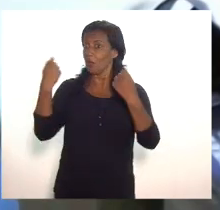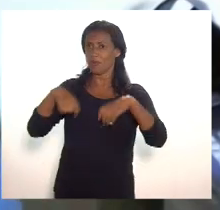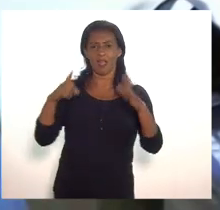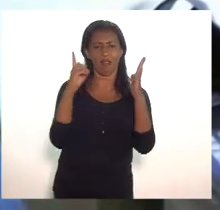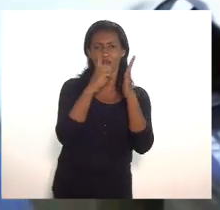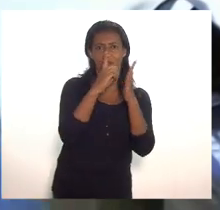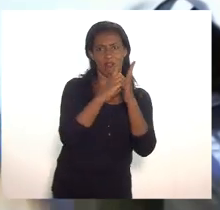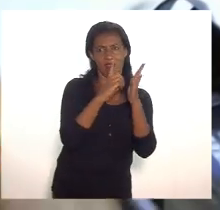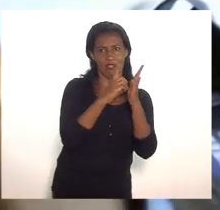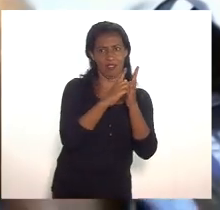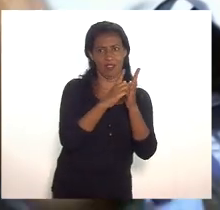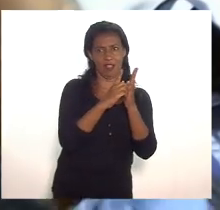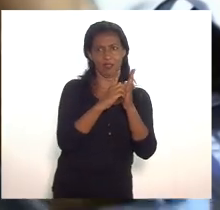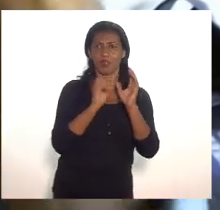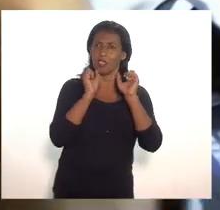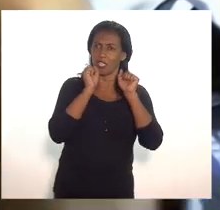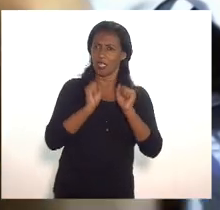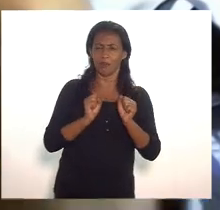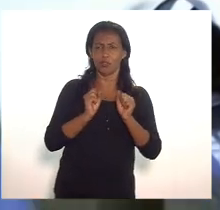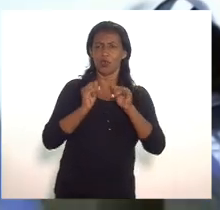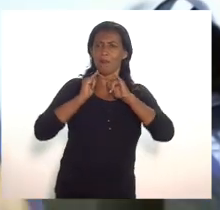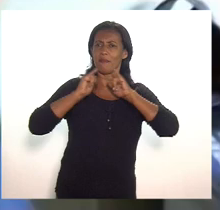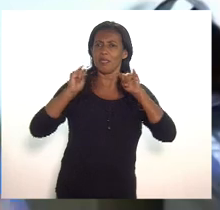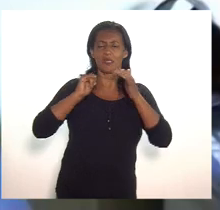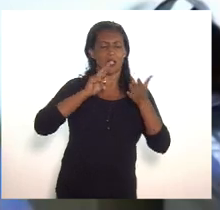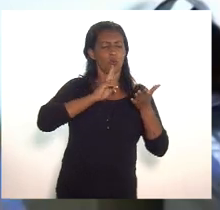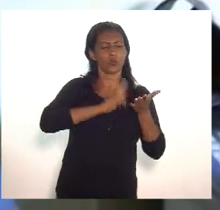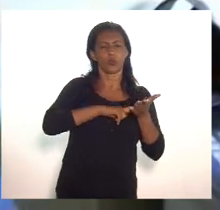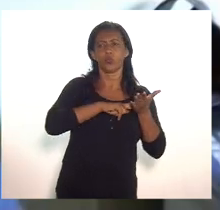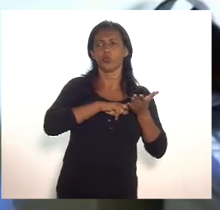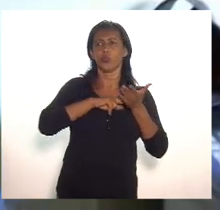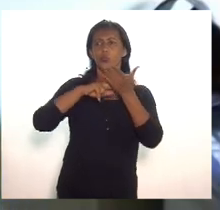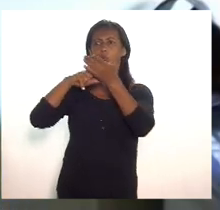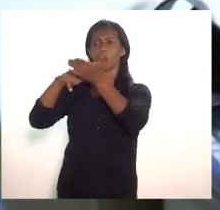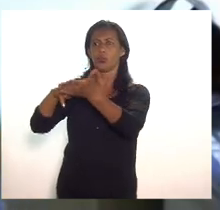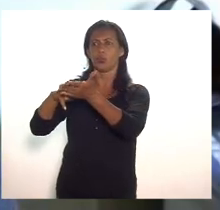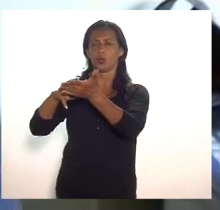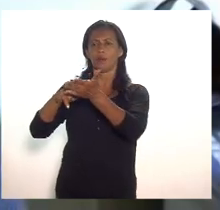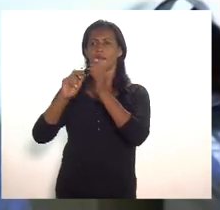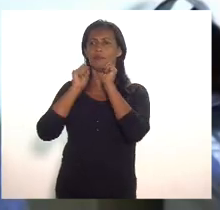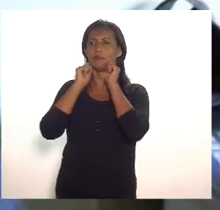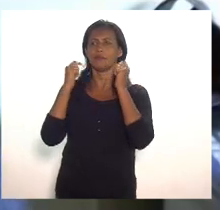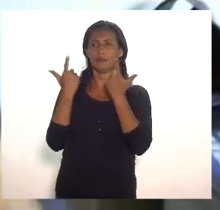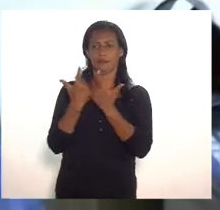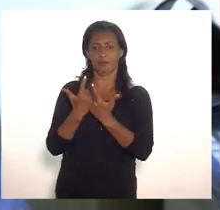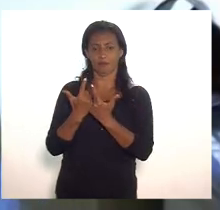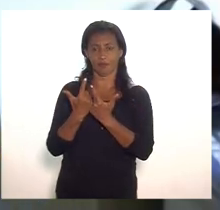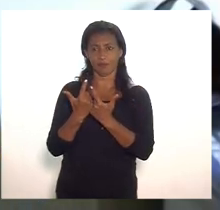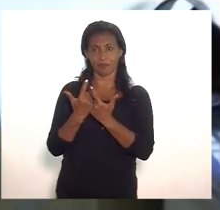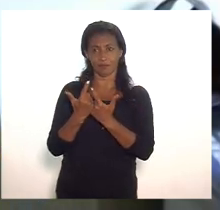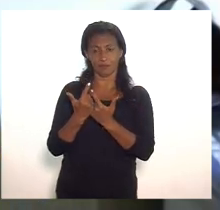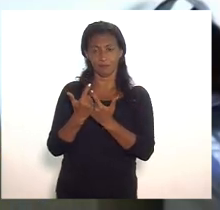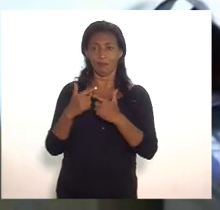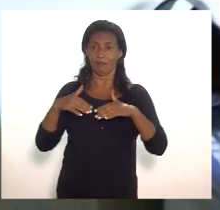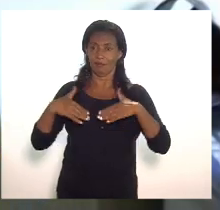decreto, porque ele podia ter mandado uma mensagem para a Assembleia Legislativa. Deu a